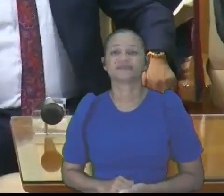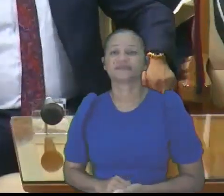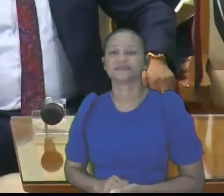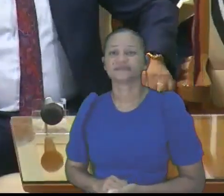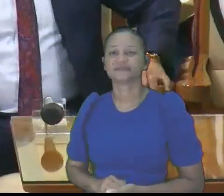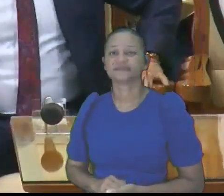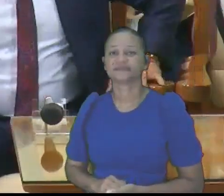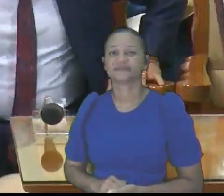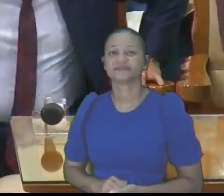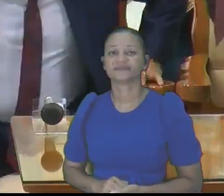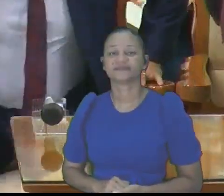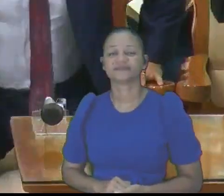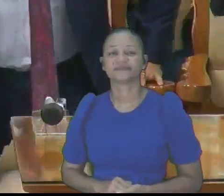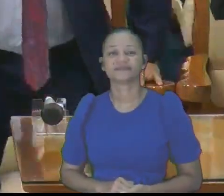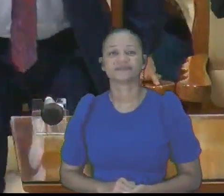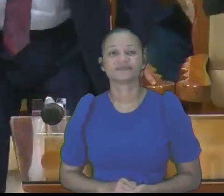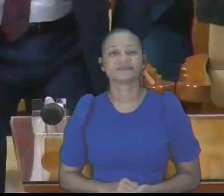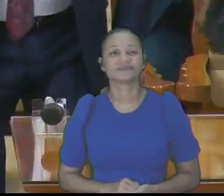Uns com os outros,